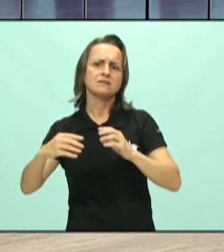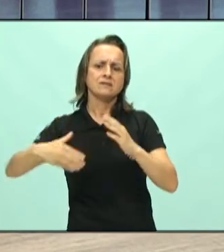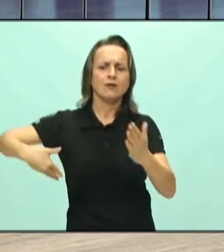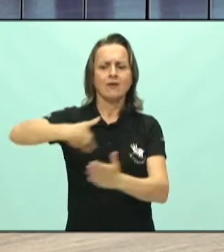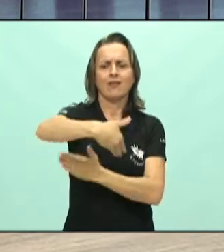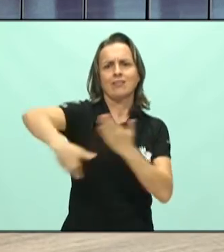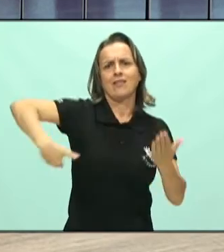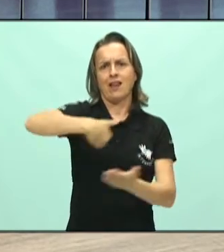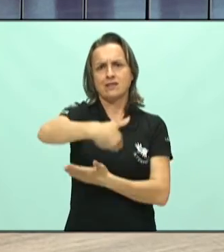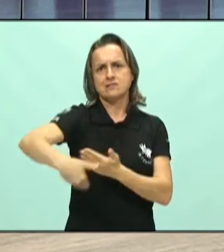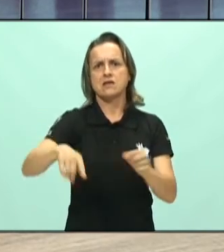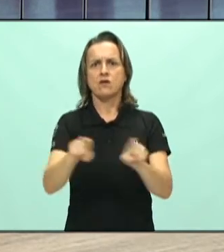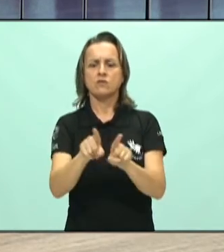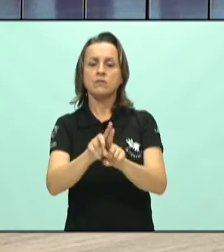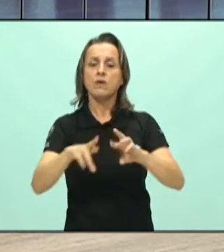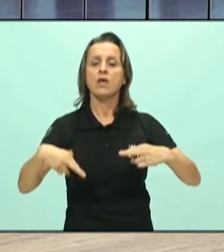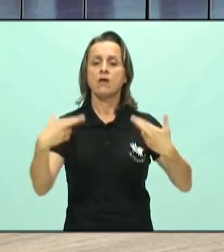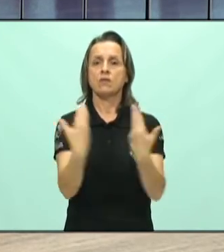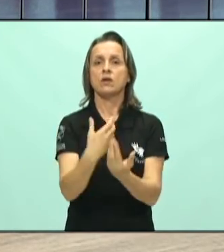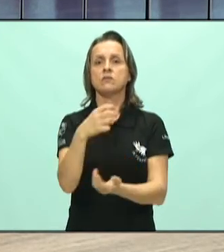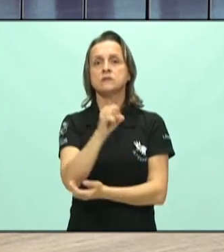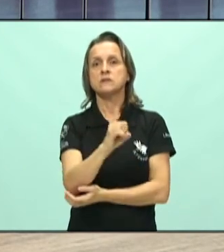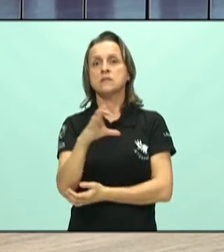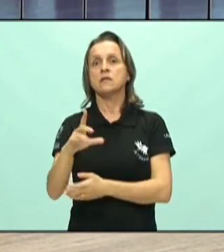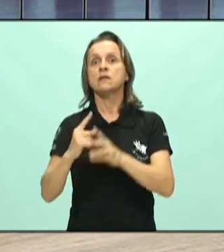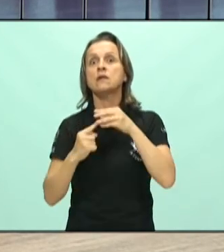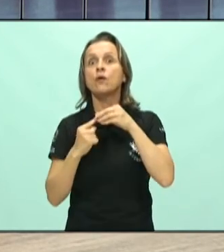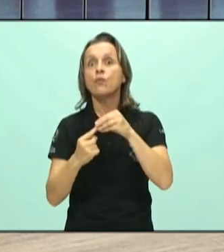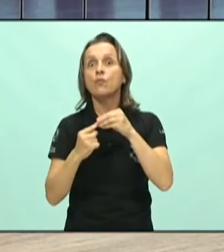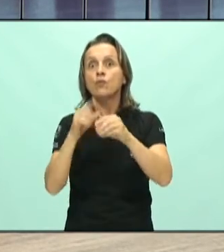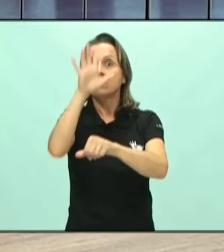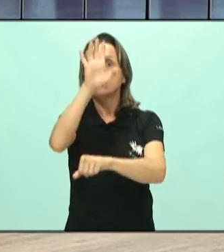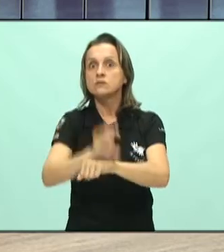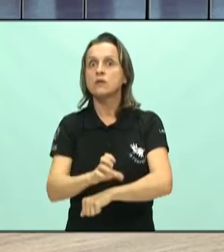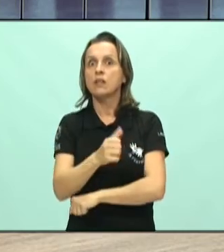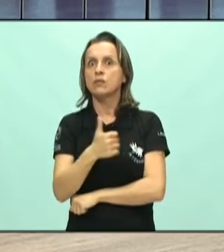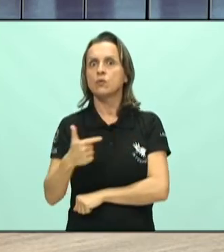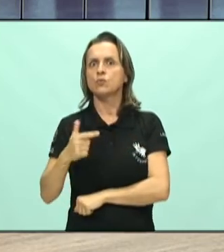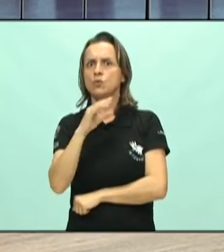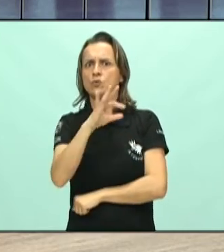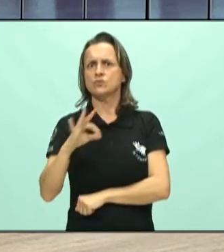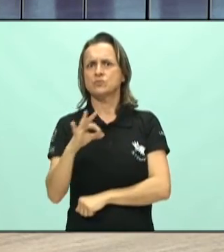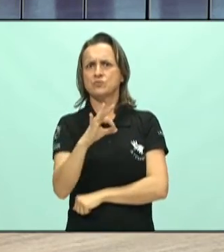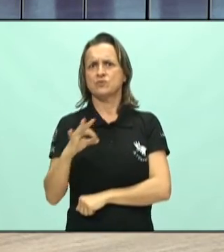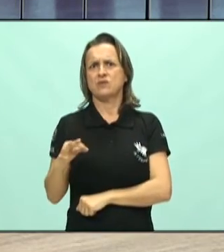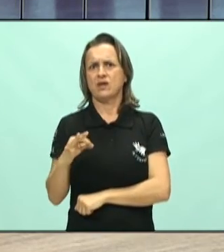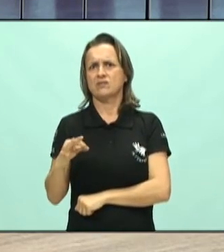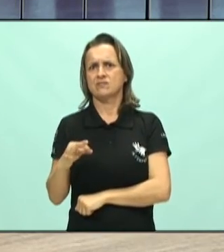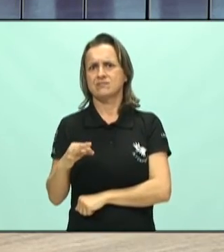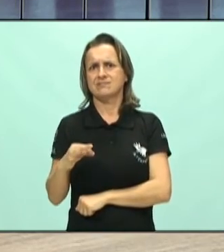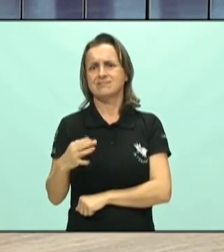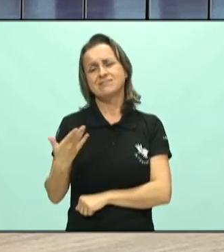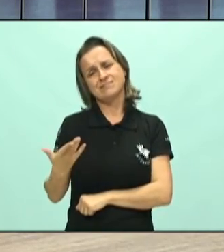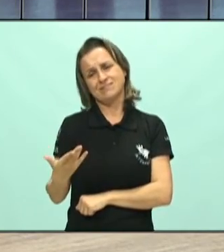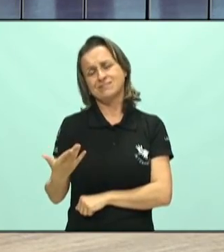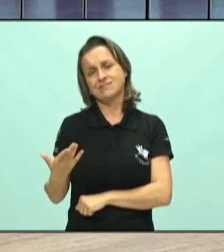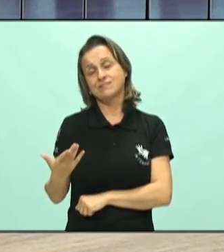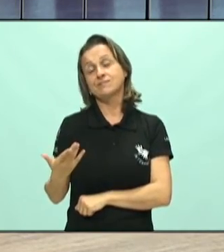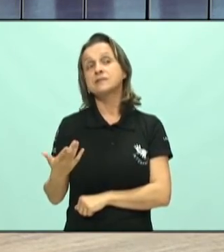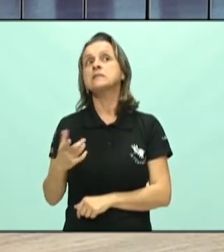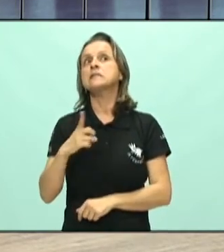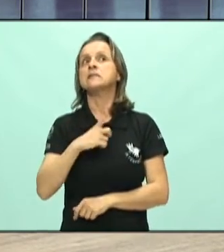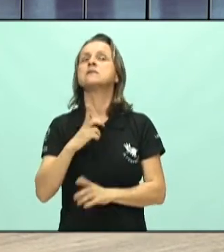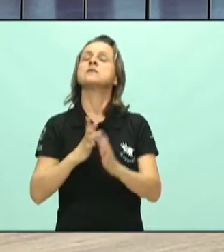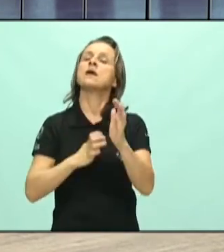e essas reuniões, Santa Catarina seria o único estado com 12% de alíquota. Valeria mais a pena, e essas são algumas